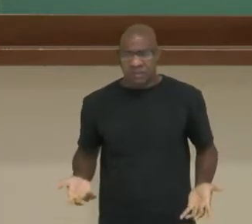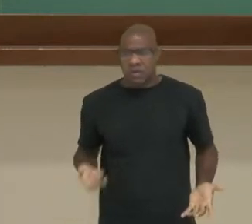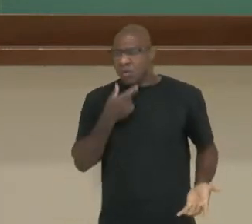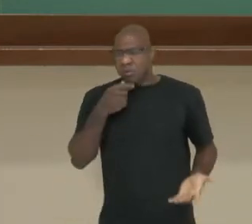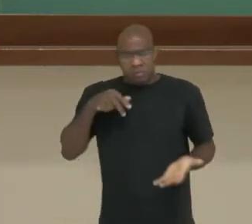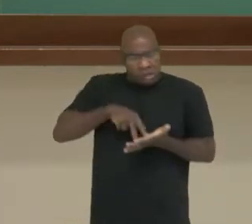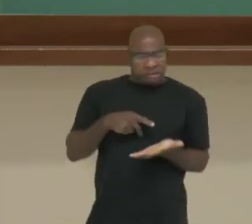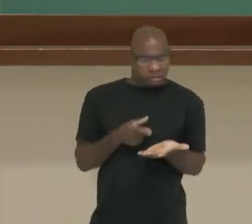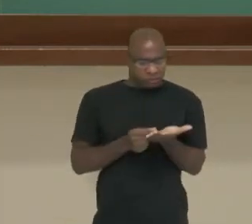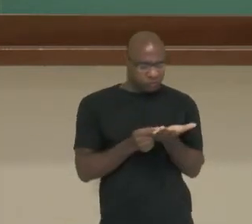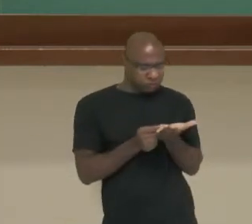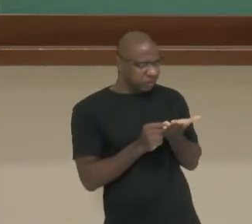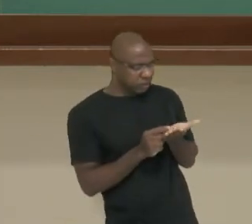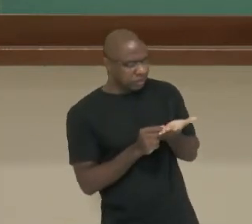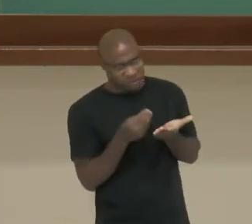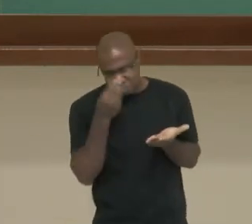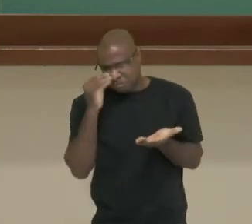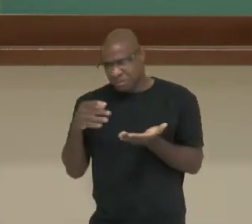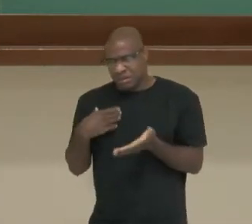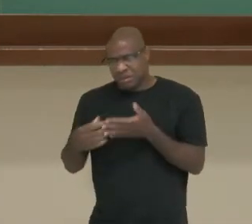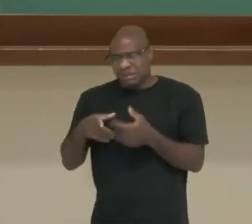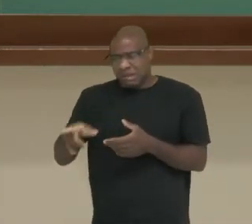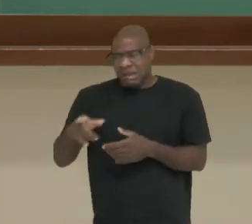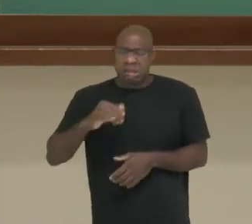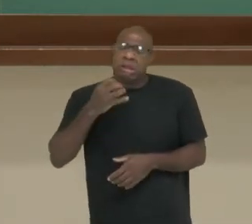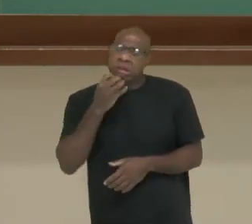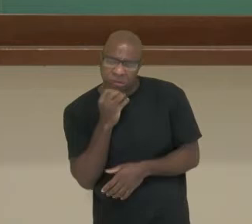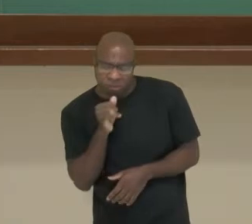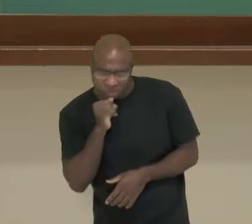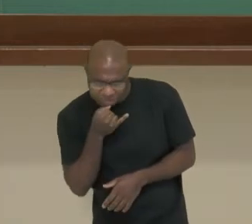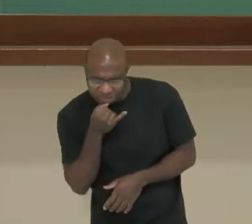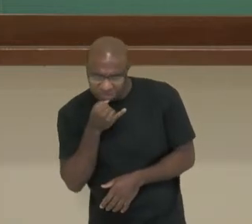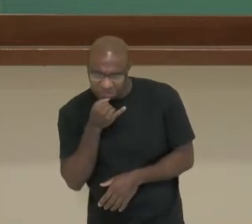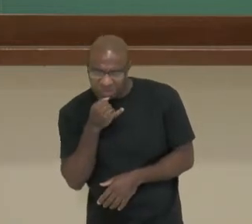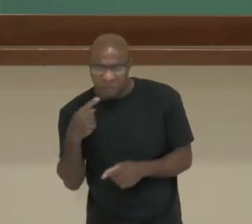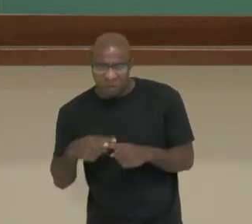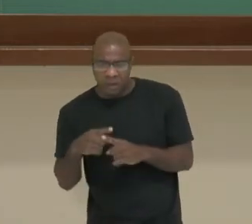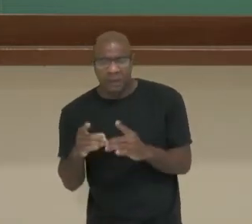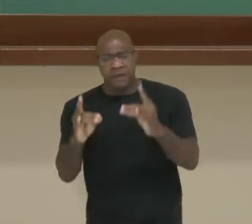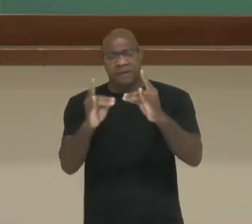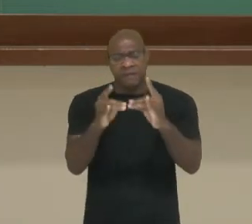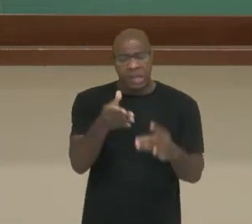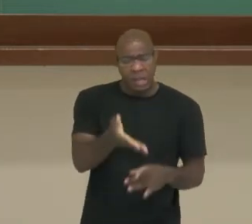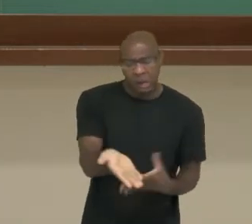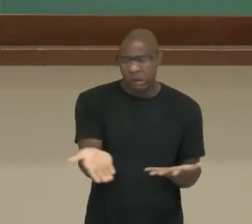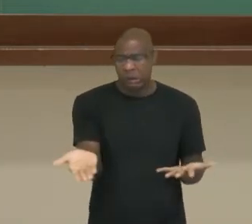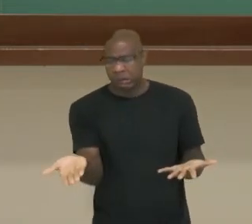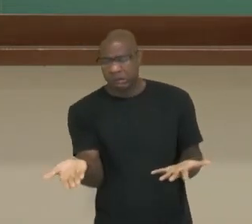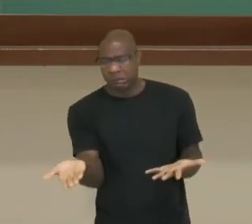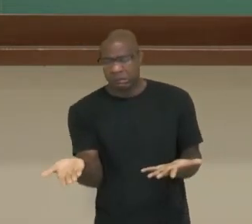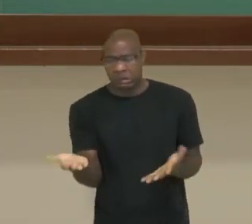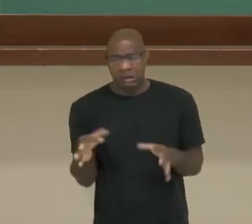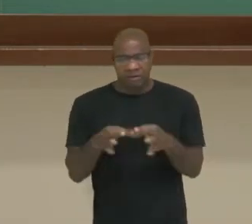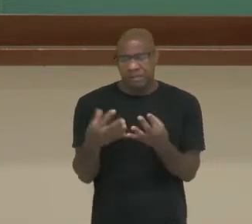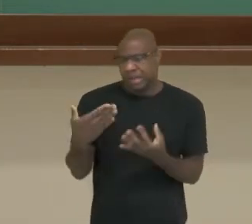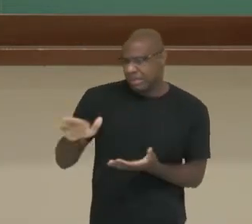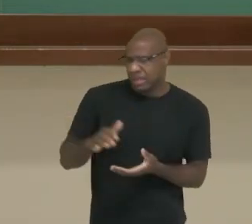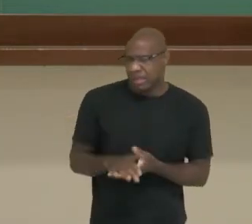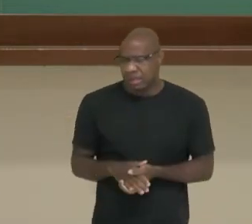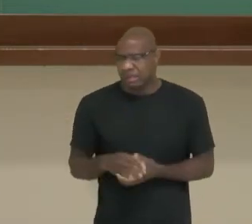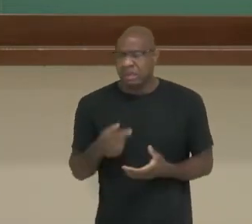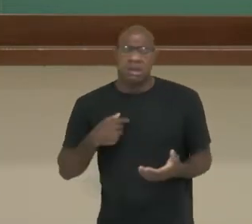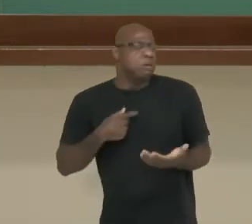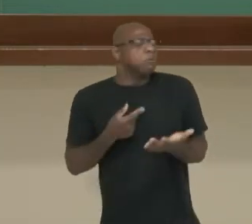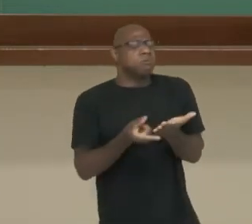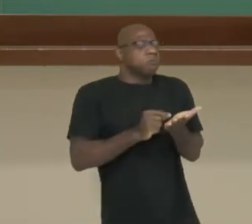situação que estamos vivendo, né, as pessoas morrendo e de repente o dinheiro é mais importante. Então, trazer vários questionamentos. Sempre o Teatro do Oprimido